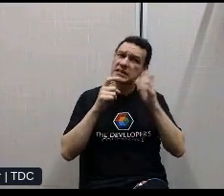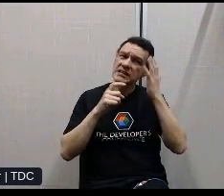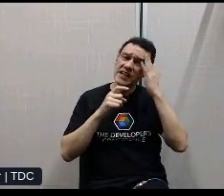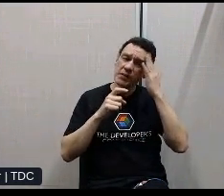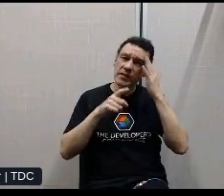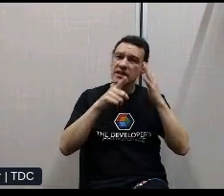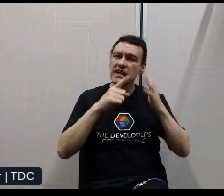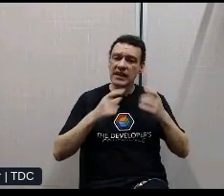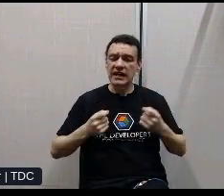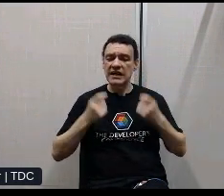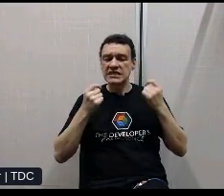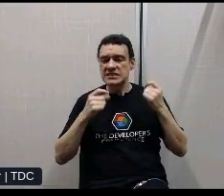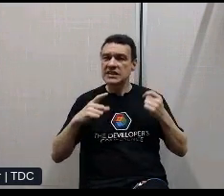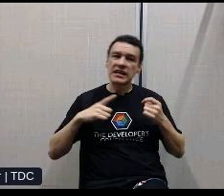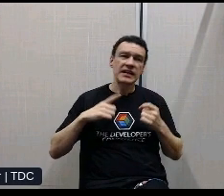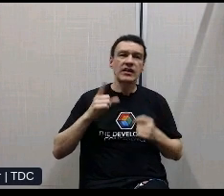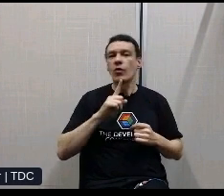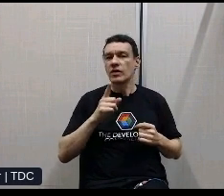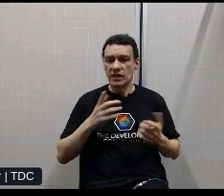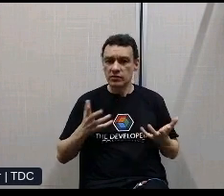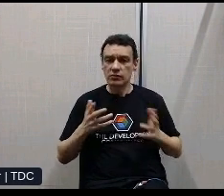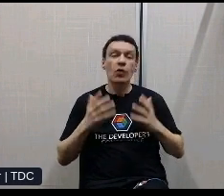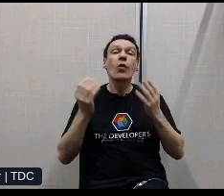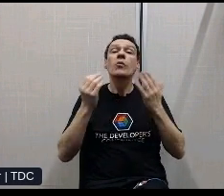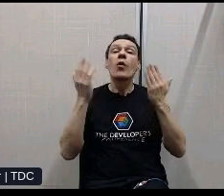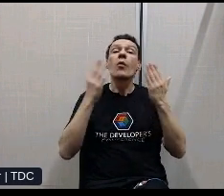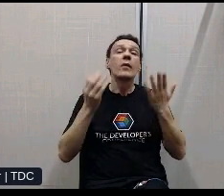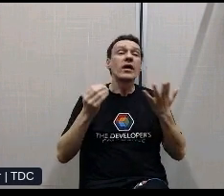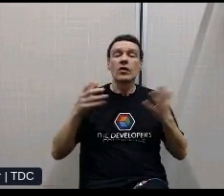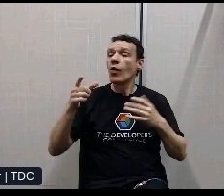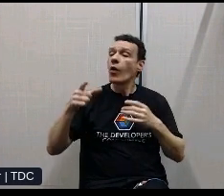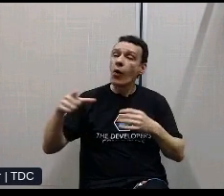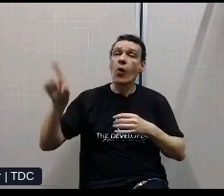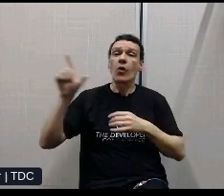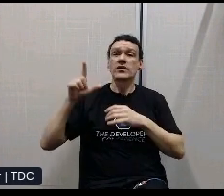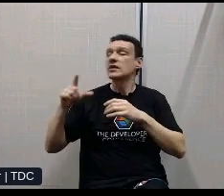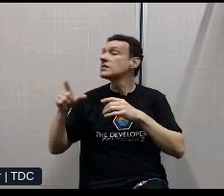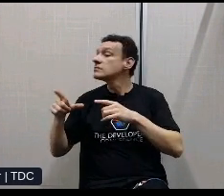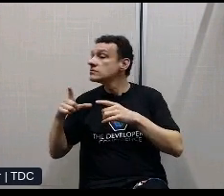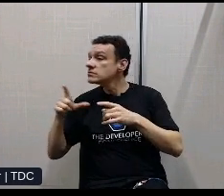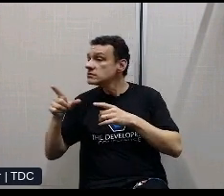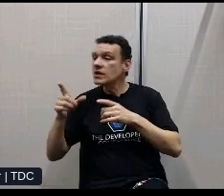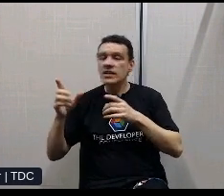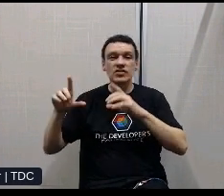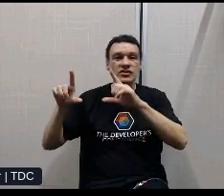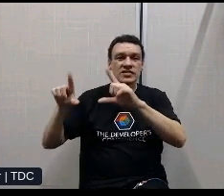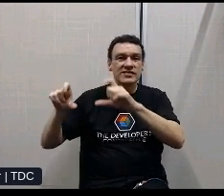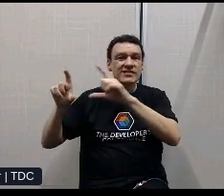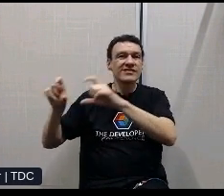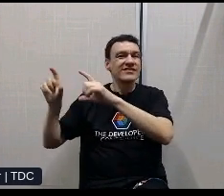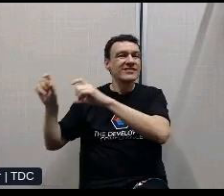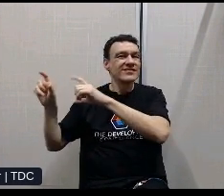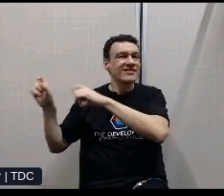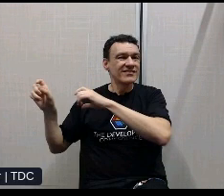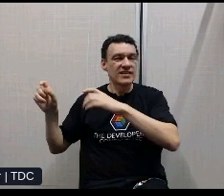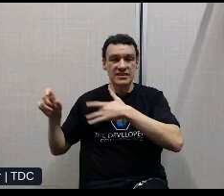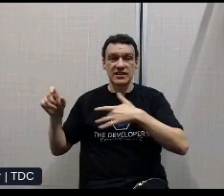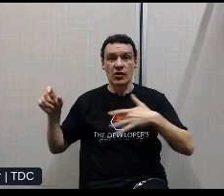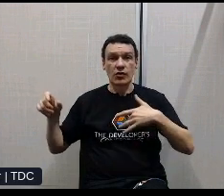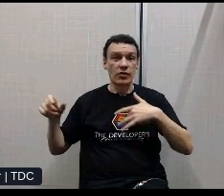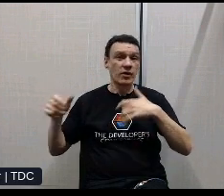não uma determinada lesão. Como ele compara? Ele compara com uma outra base, com casos de pacientes saudáveis e